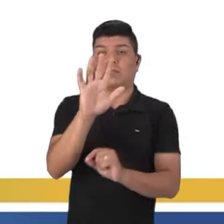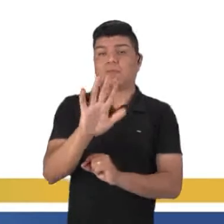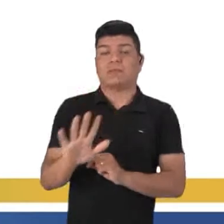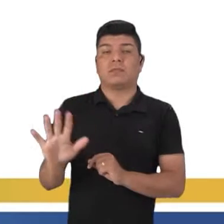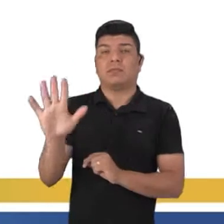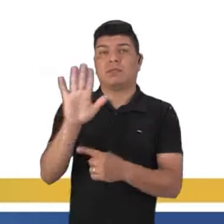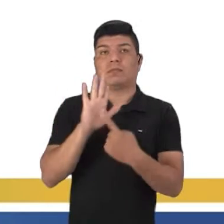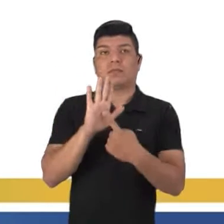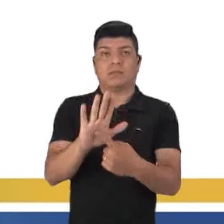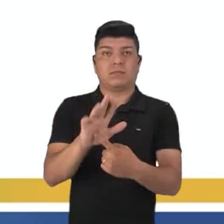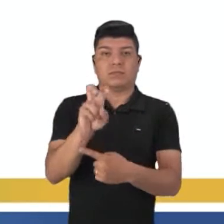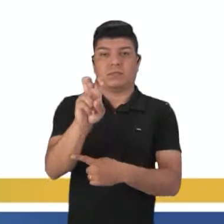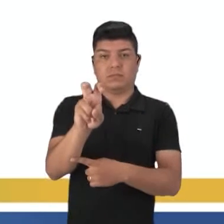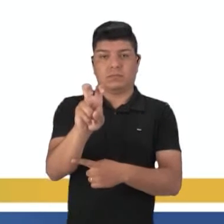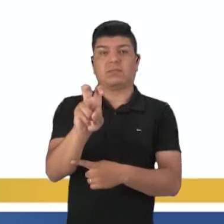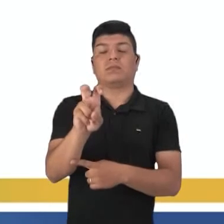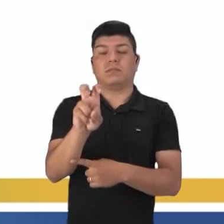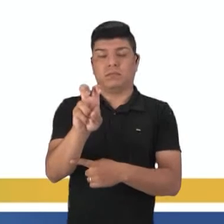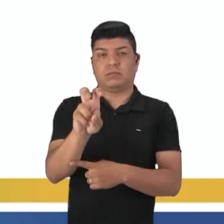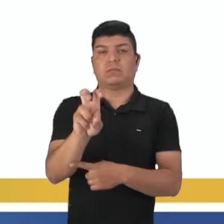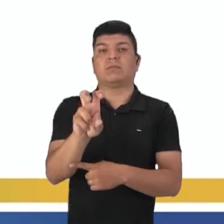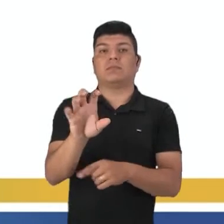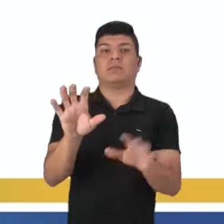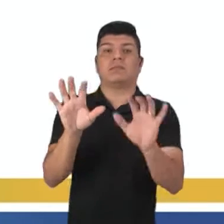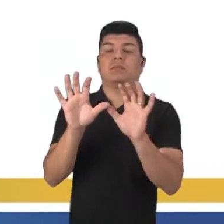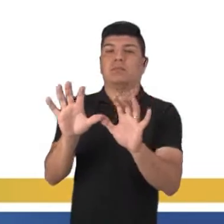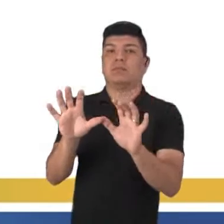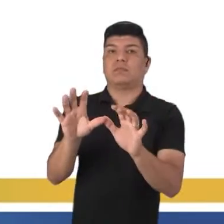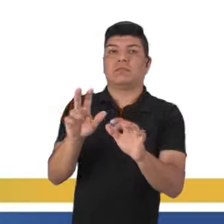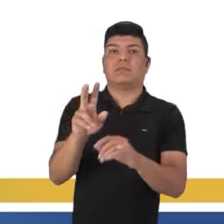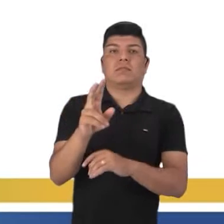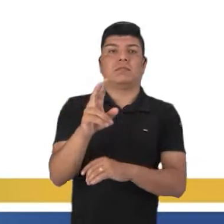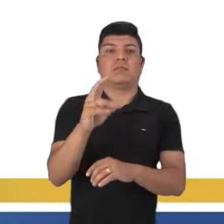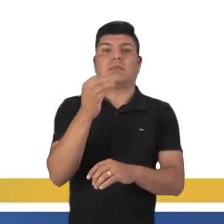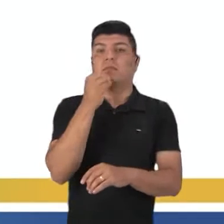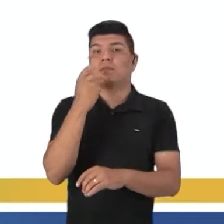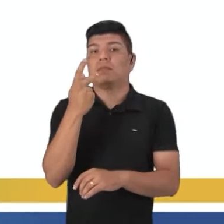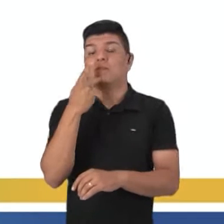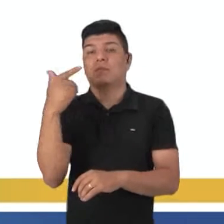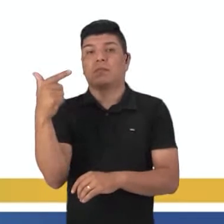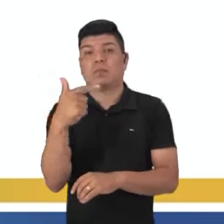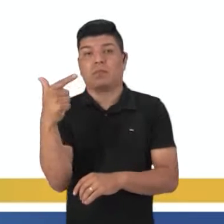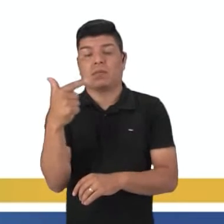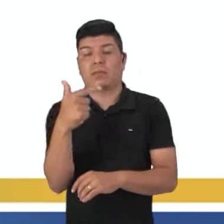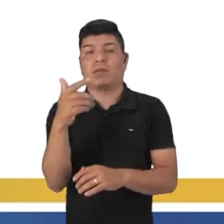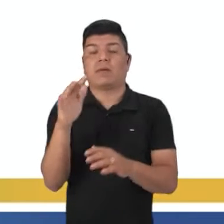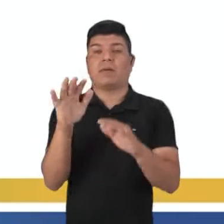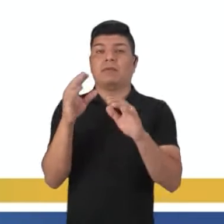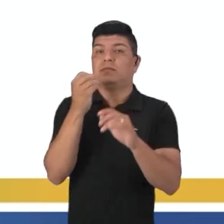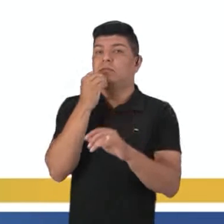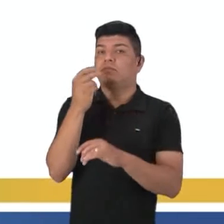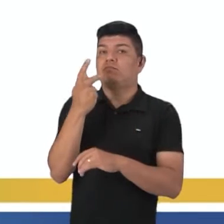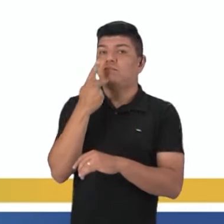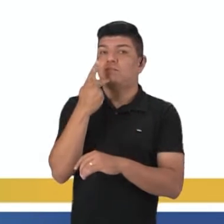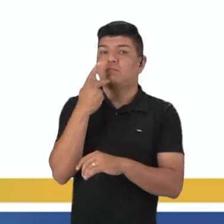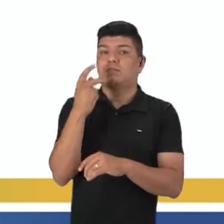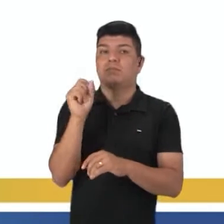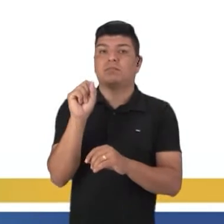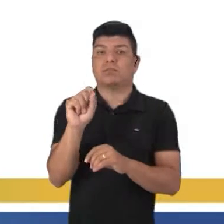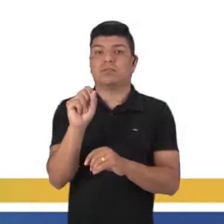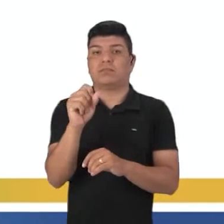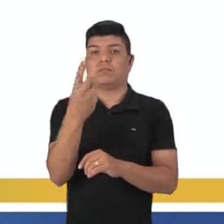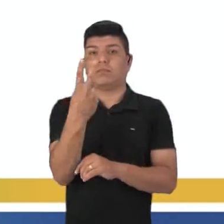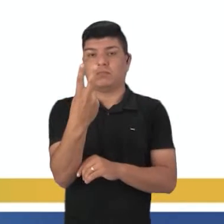favorável, aparecem 5 elementos. Então, assim, a segunda probabilidade aí, né, desse evento que nós chamamos